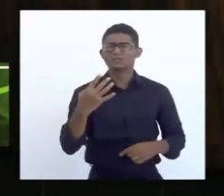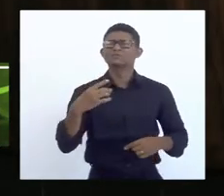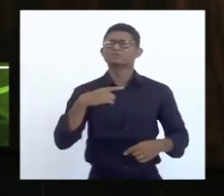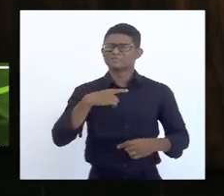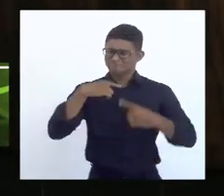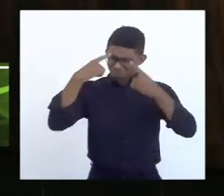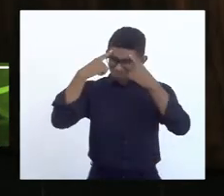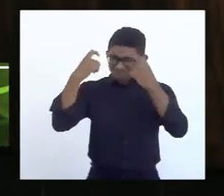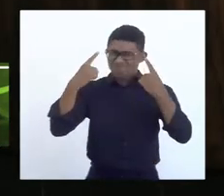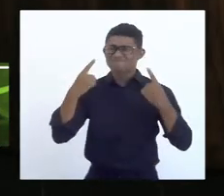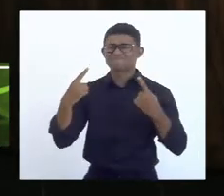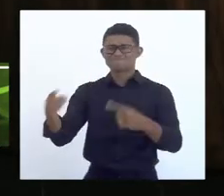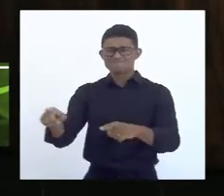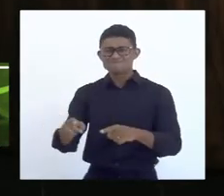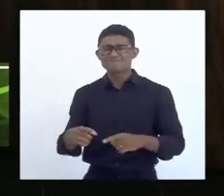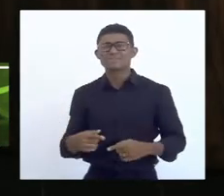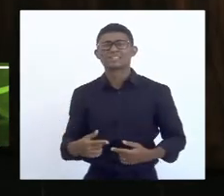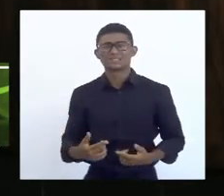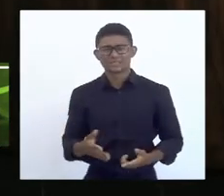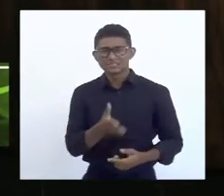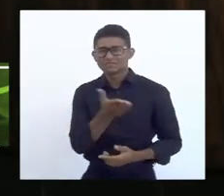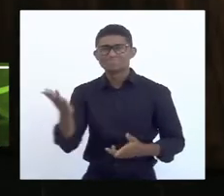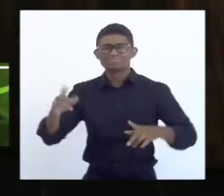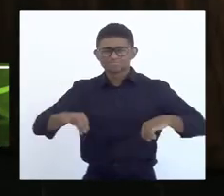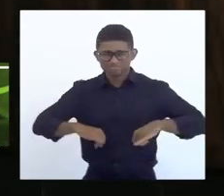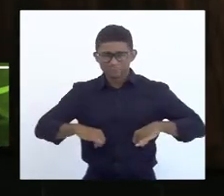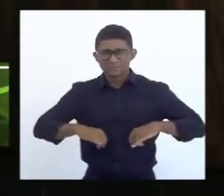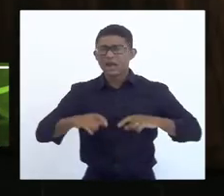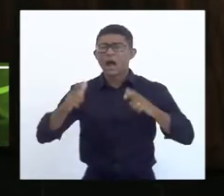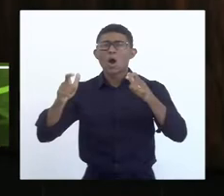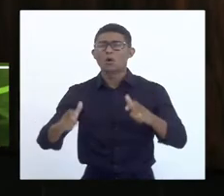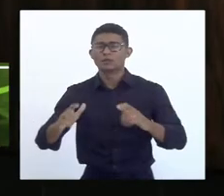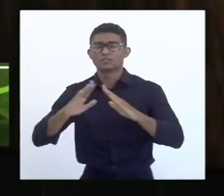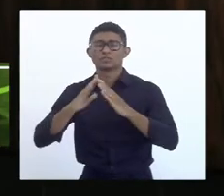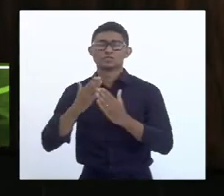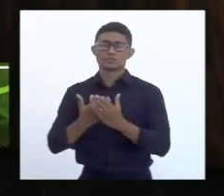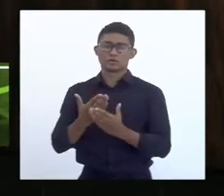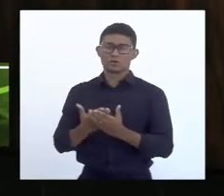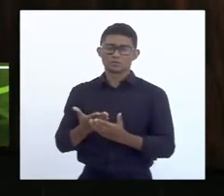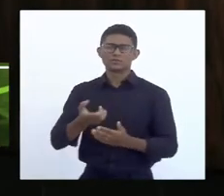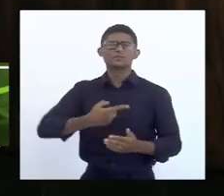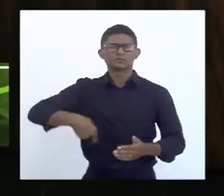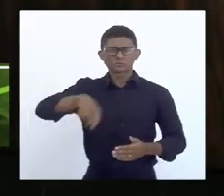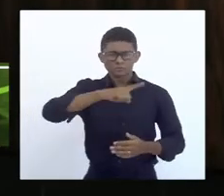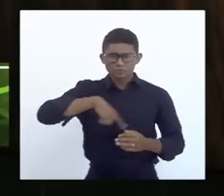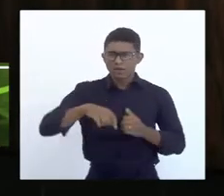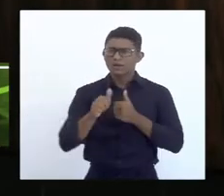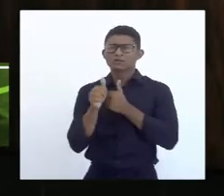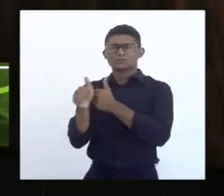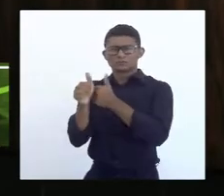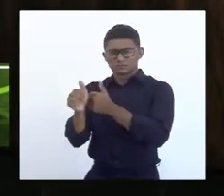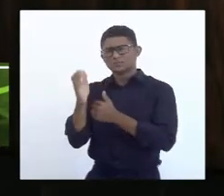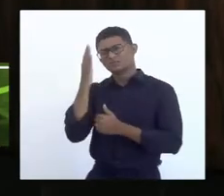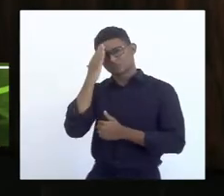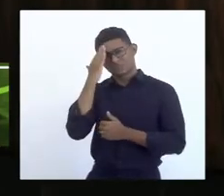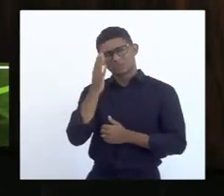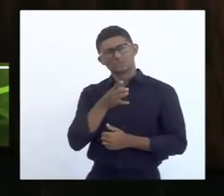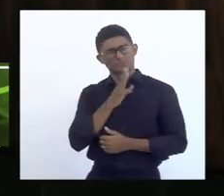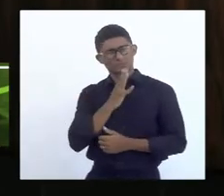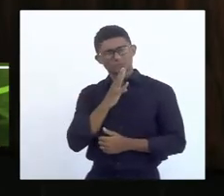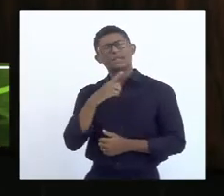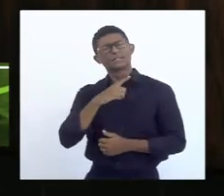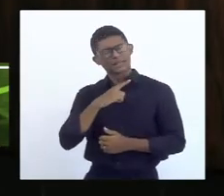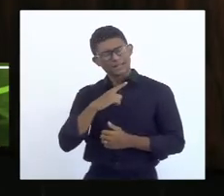seu enteado sofreram em suas escolas. Quer dizer, todos nós acompanhamos, tem muito mais coisa e tem